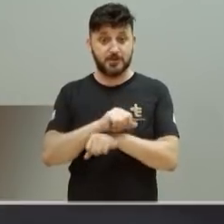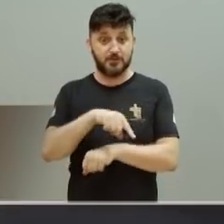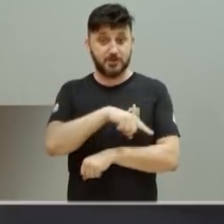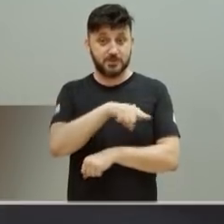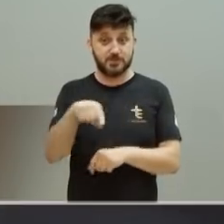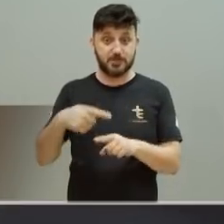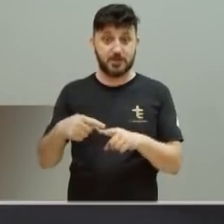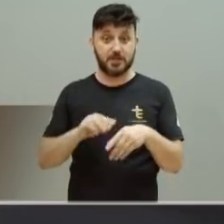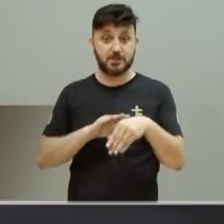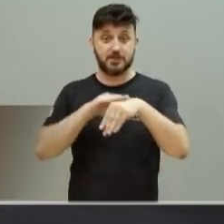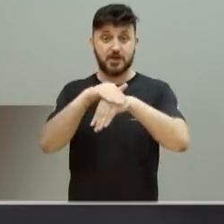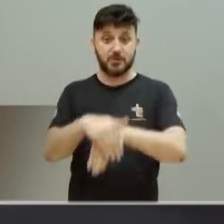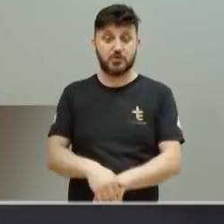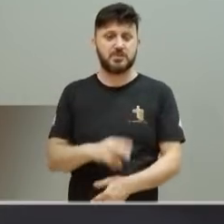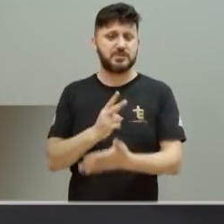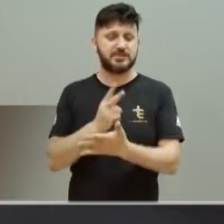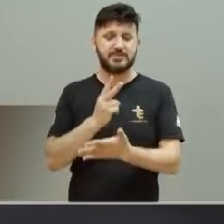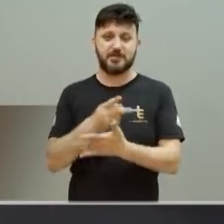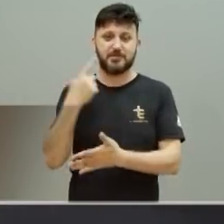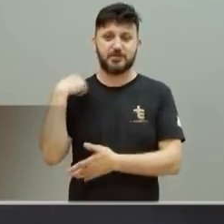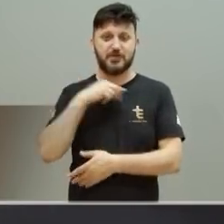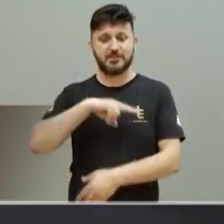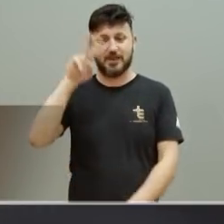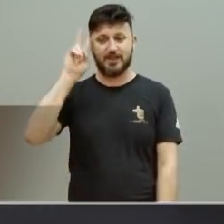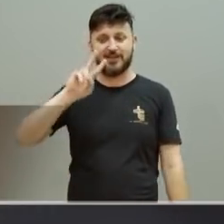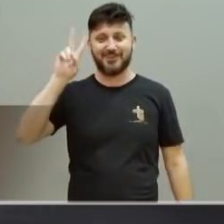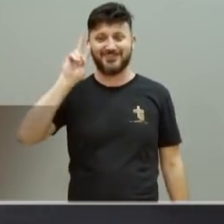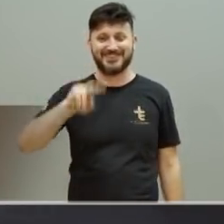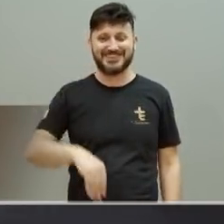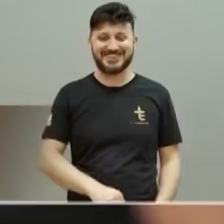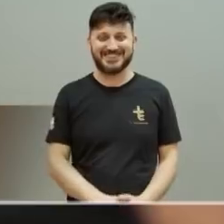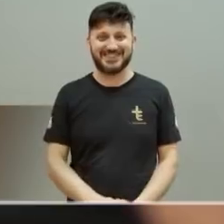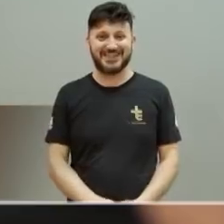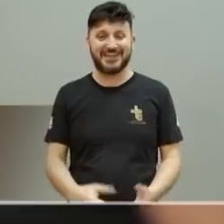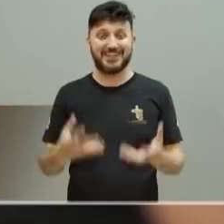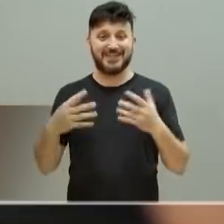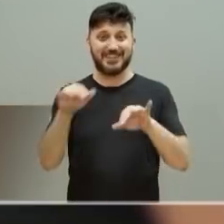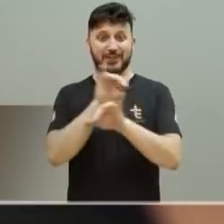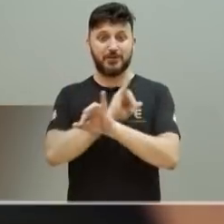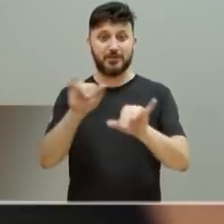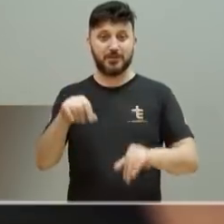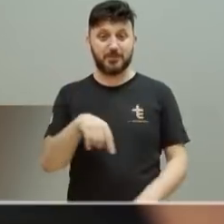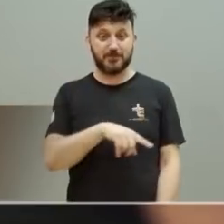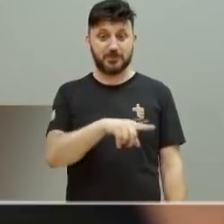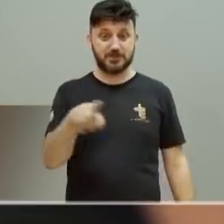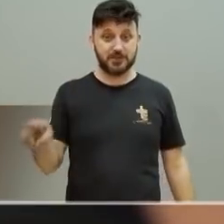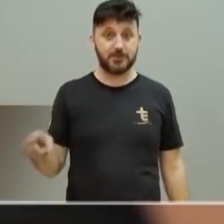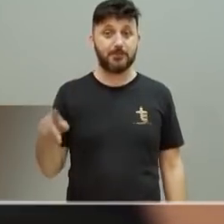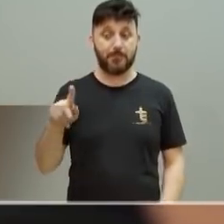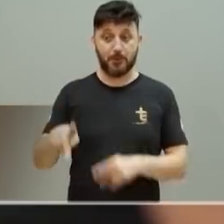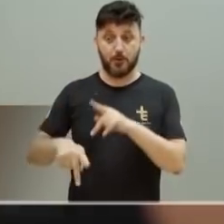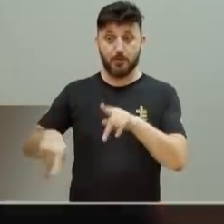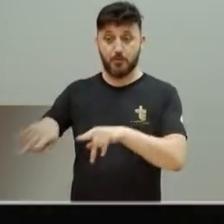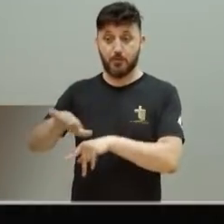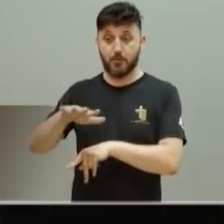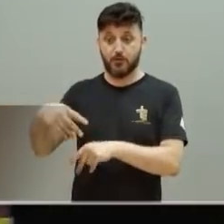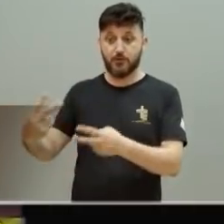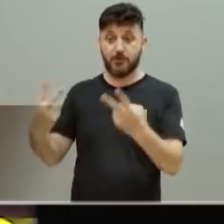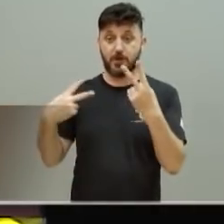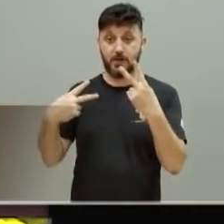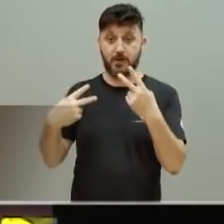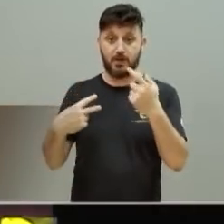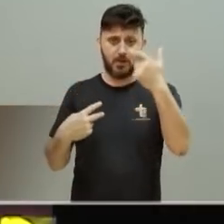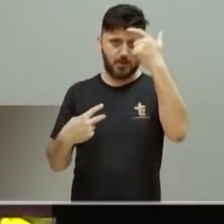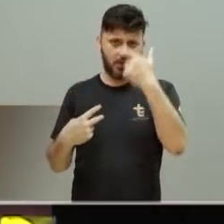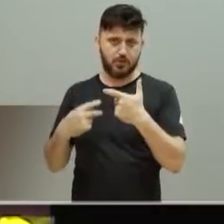seja uma noite que nunca mais nós vamos esquecer. Eu gostaria de dar um recado. O meu povo que está me assistindo, eu vou me apresentar